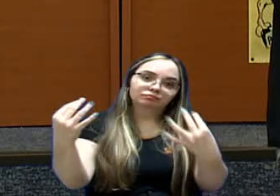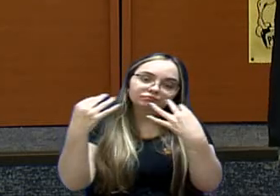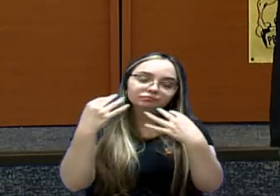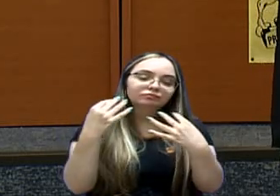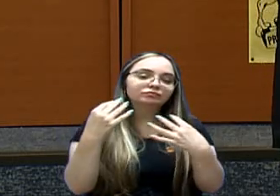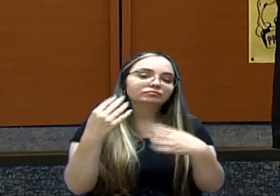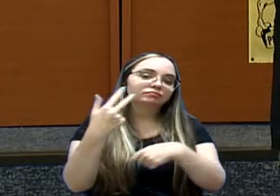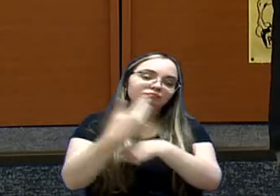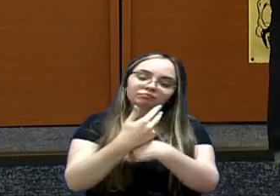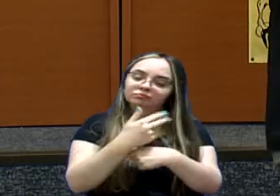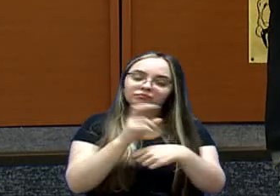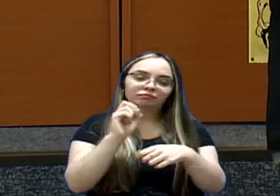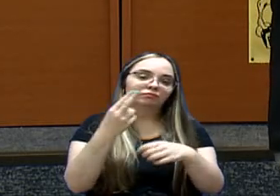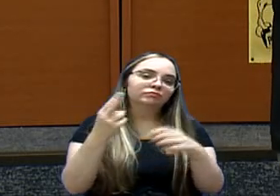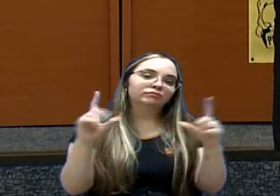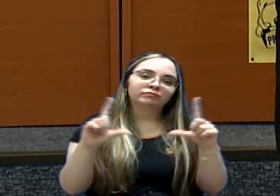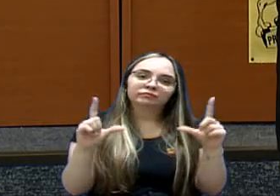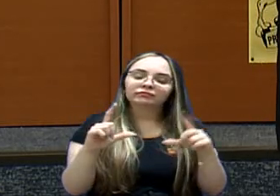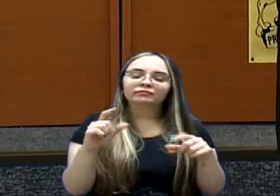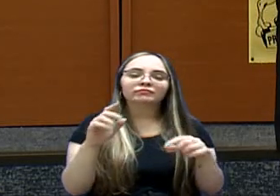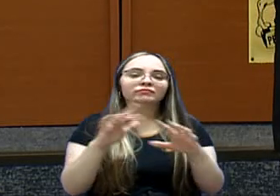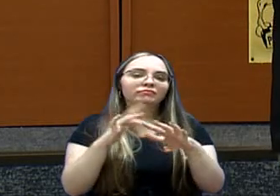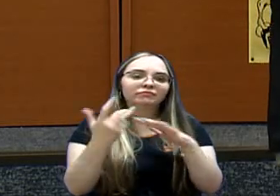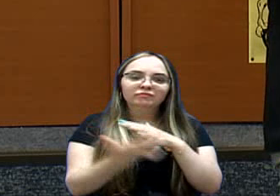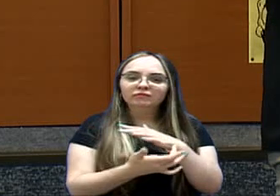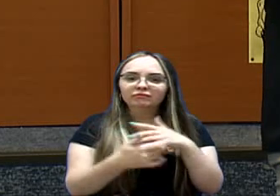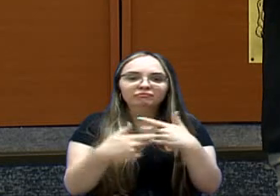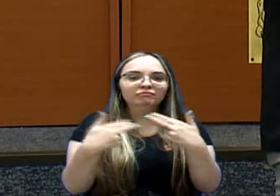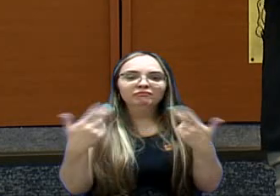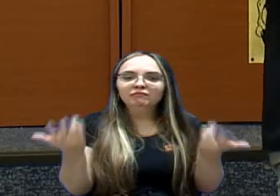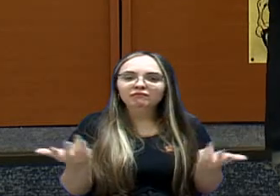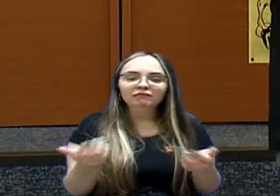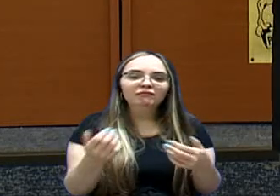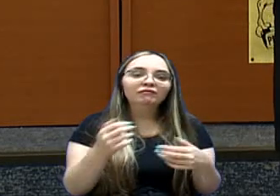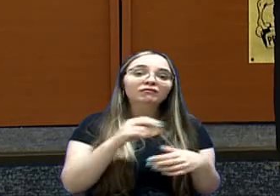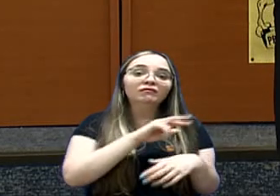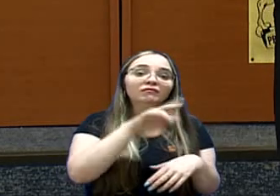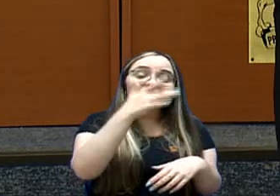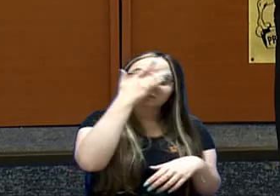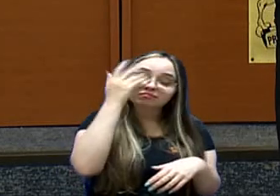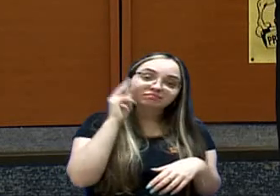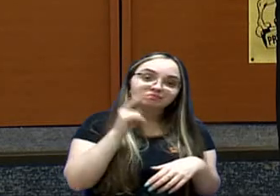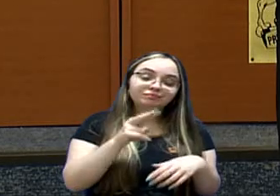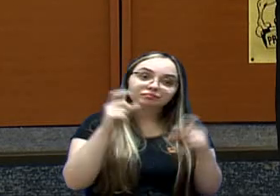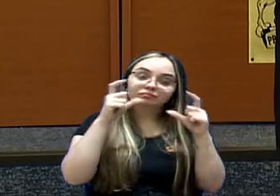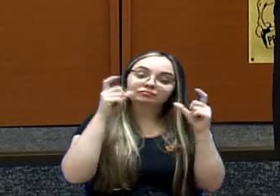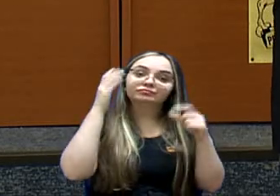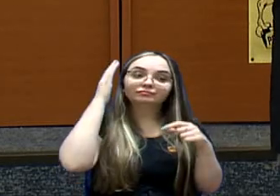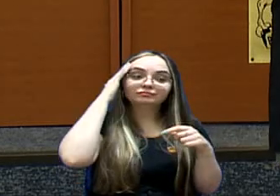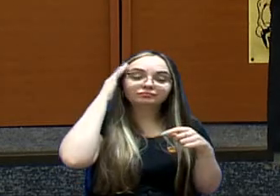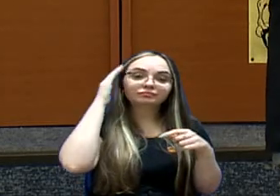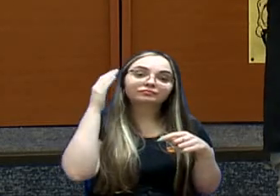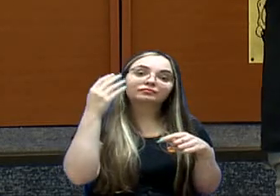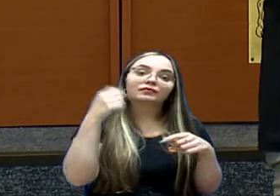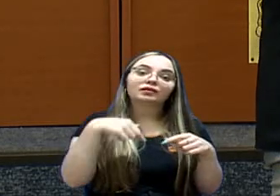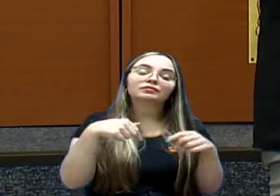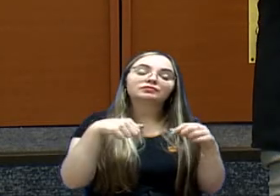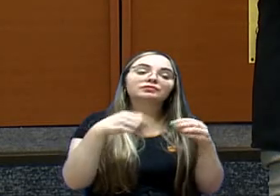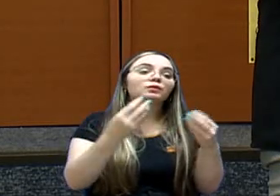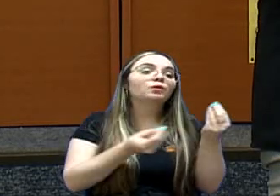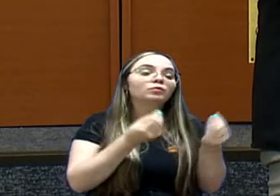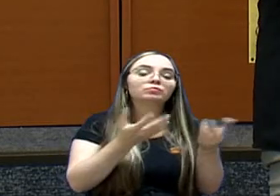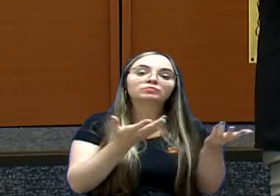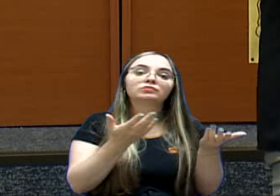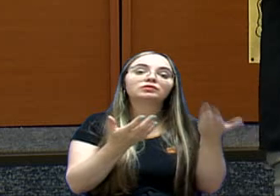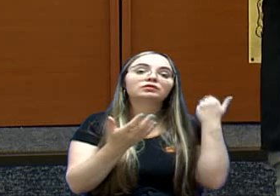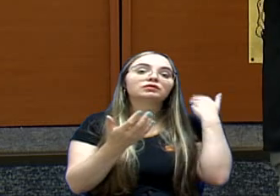pela televisão, pela nossa internet, pelo Facebook, pelo Instagram, que eles saibam como é que está a situação hoje. Alguns